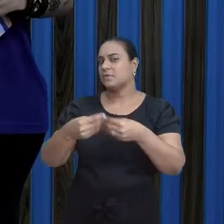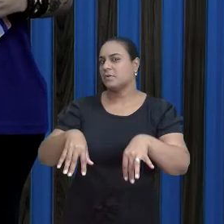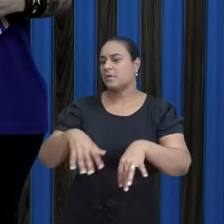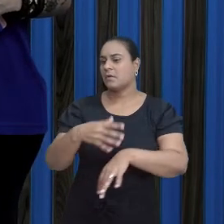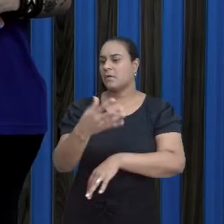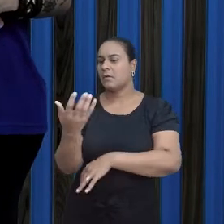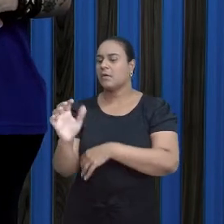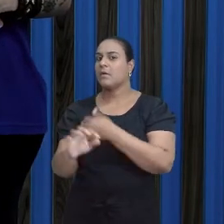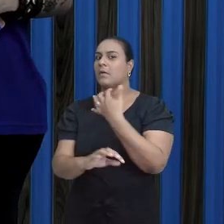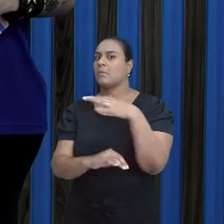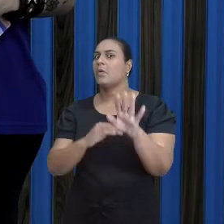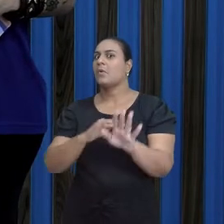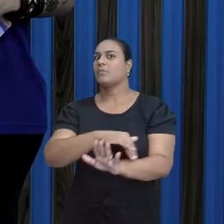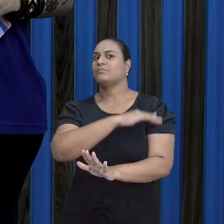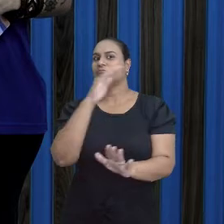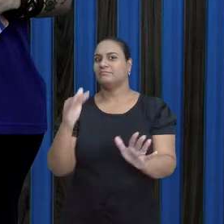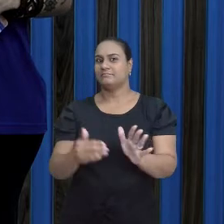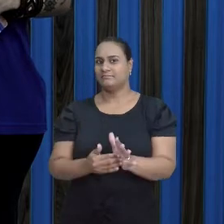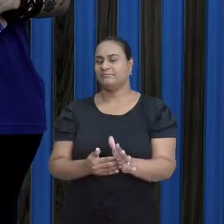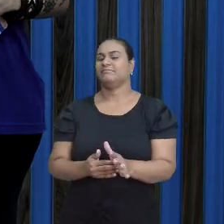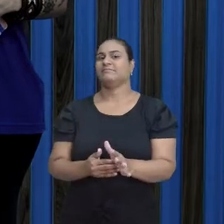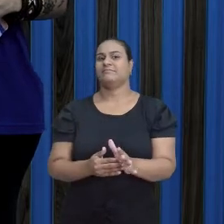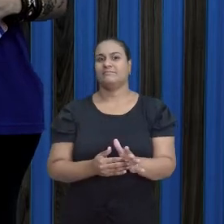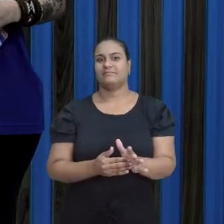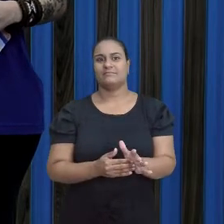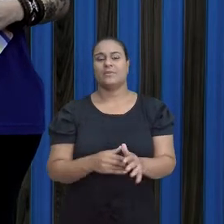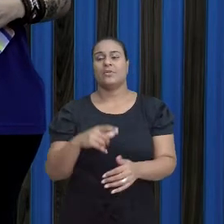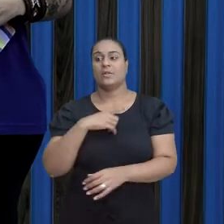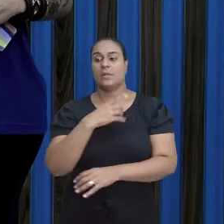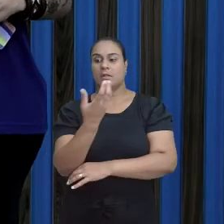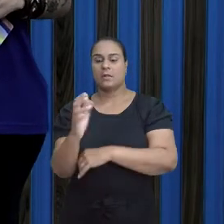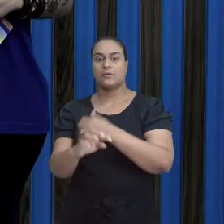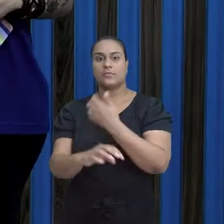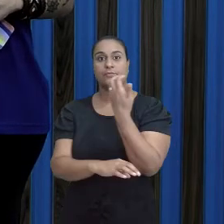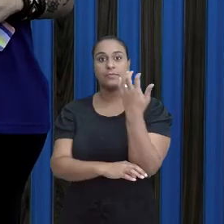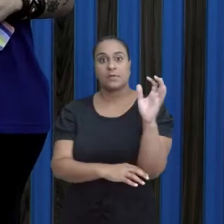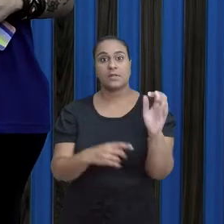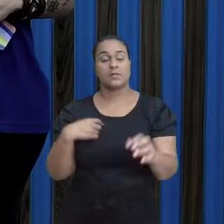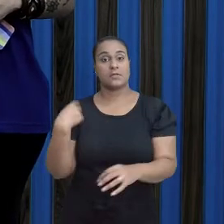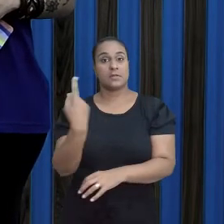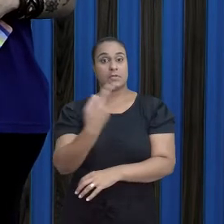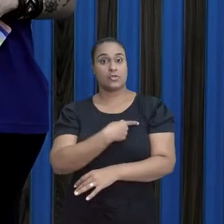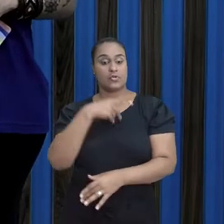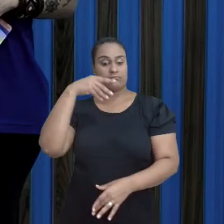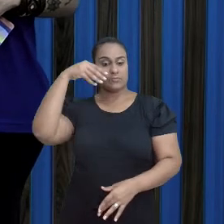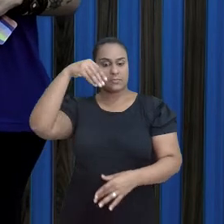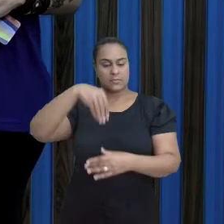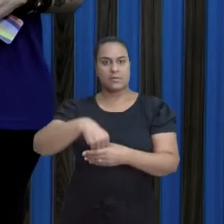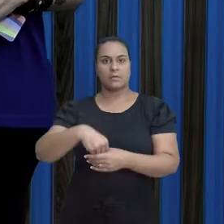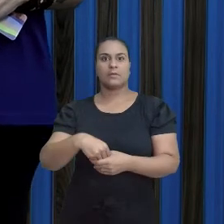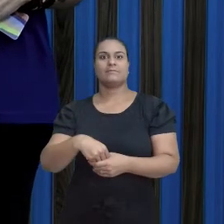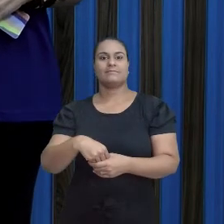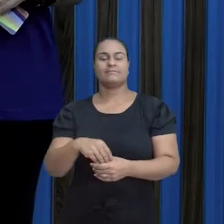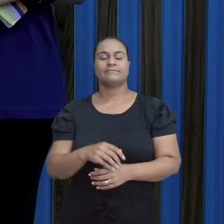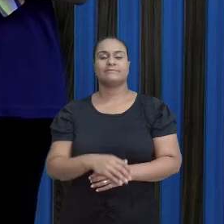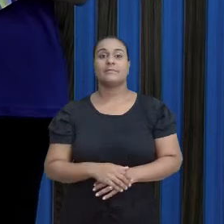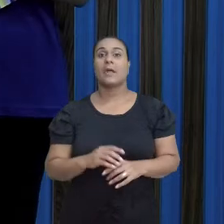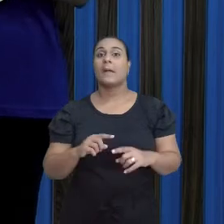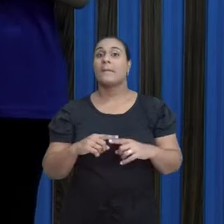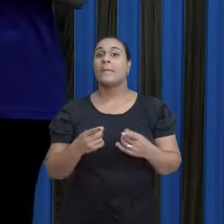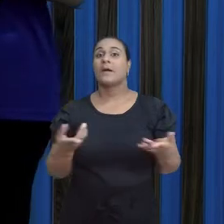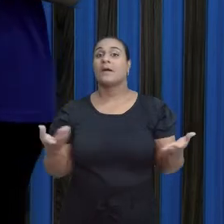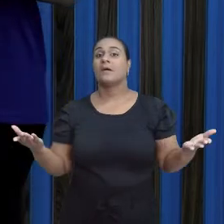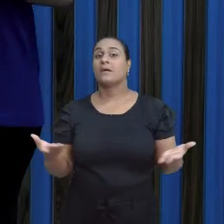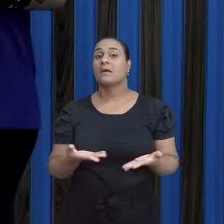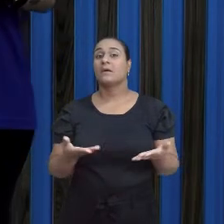meio ambiente como um todo, certo? Onde está natureza e nós incluídos dentro disso tudo. Mas aí